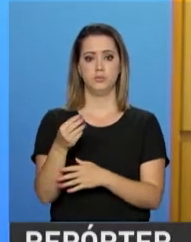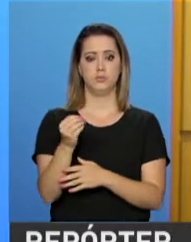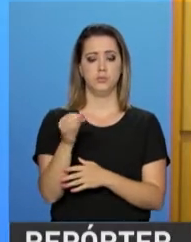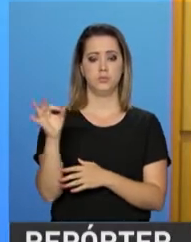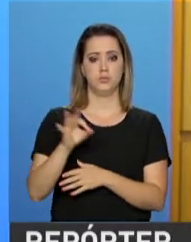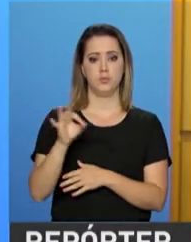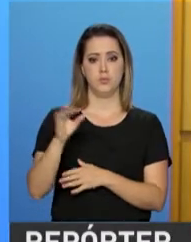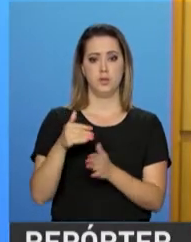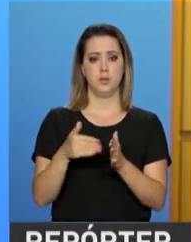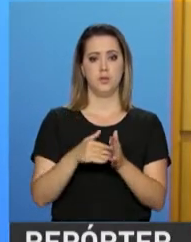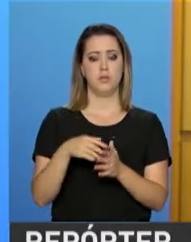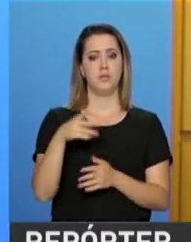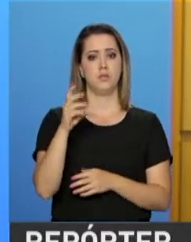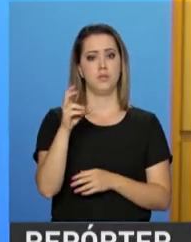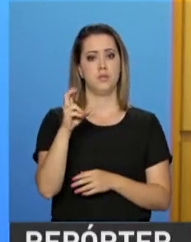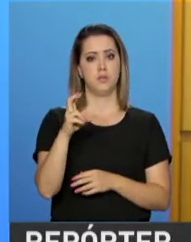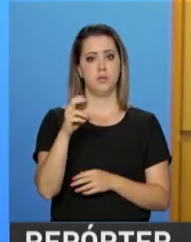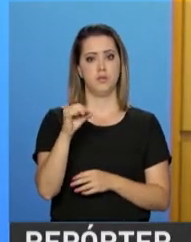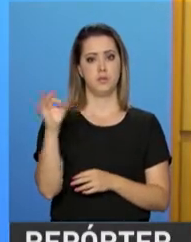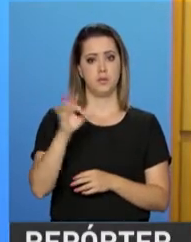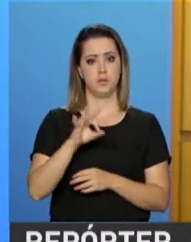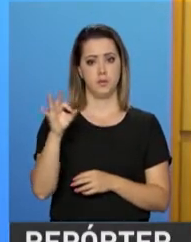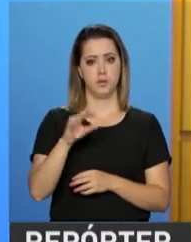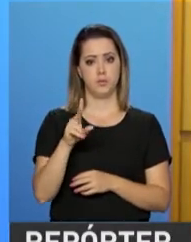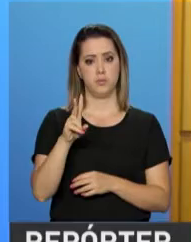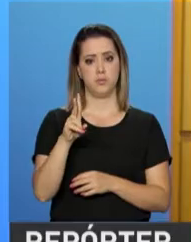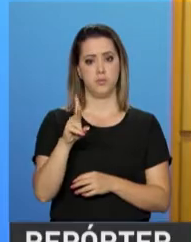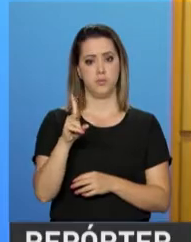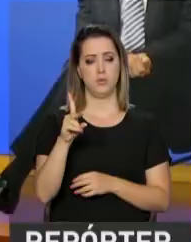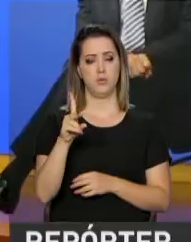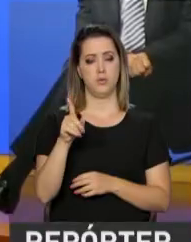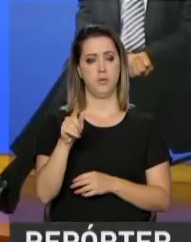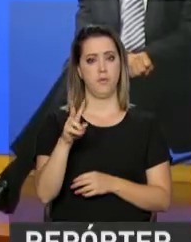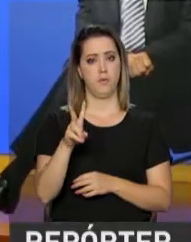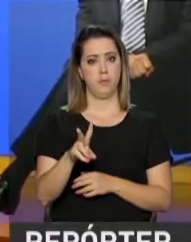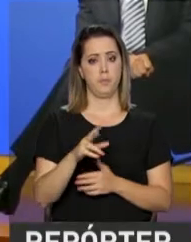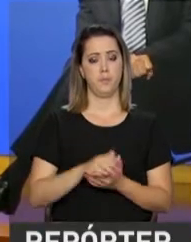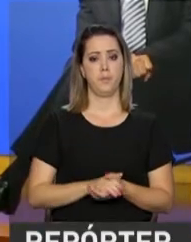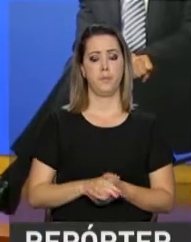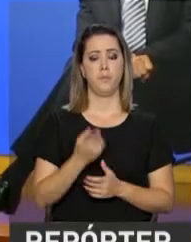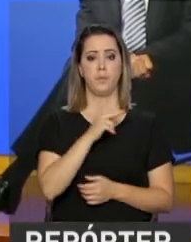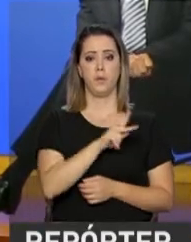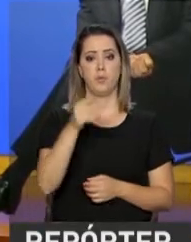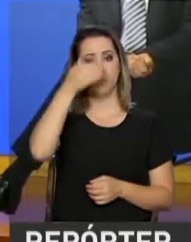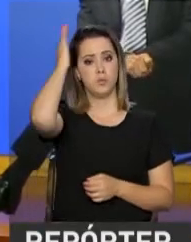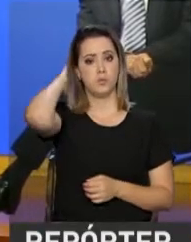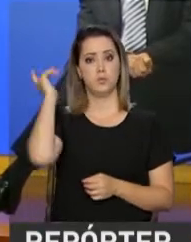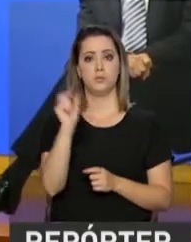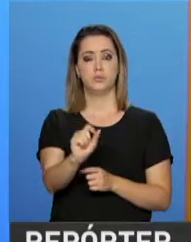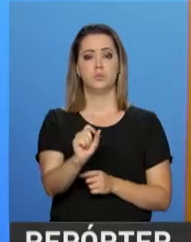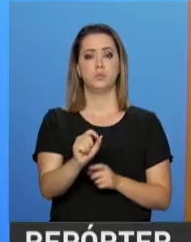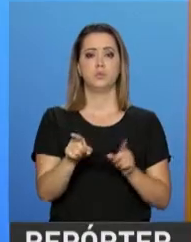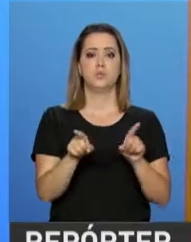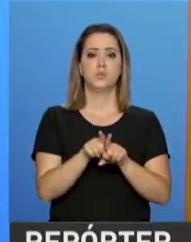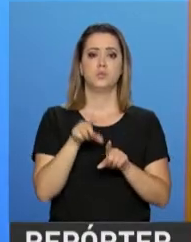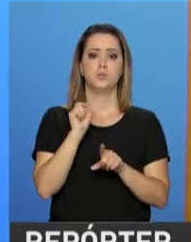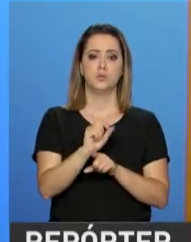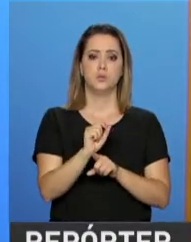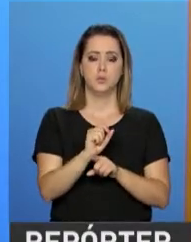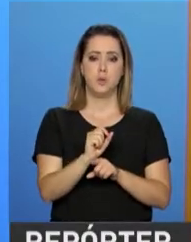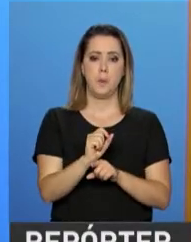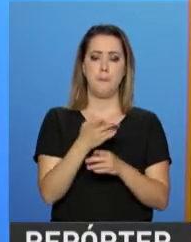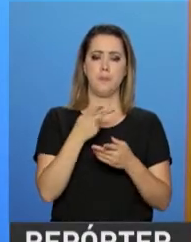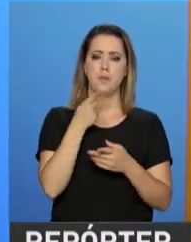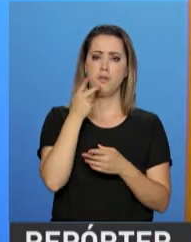limitado a 50% do vgv esse é um grande objetivo o presidente michel temer participou do lançamento do produto norte em são paulo